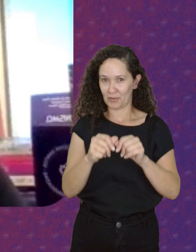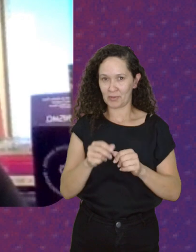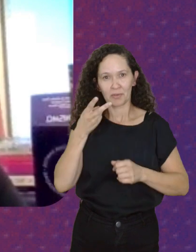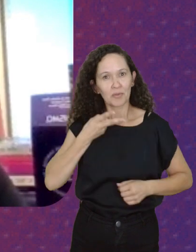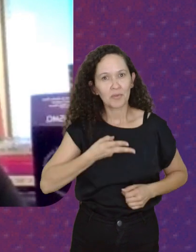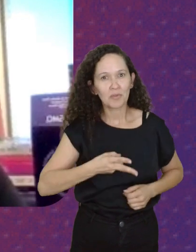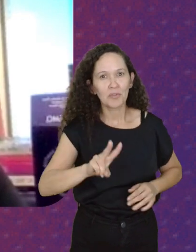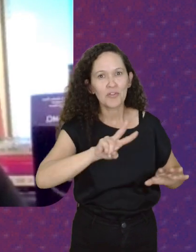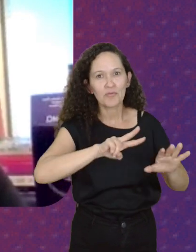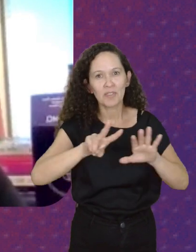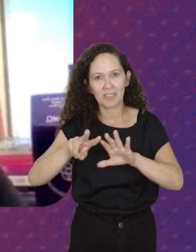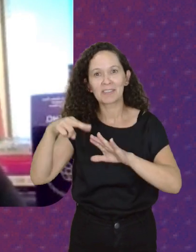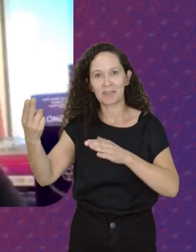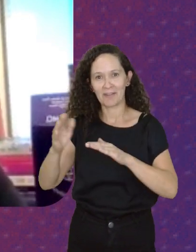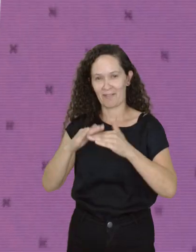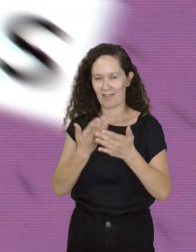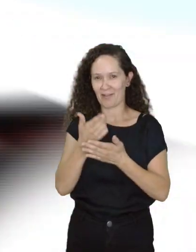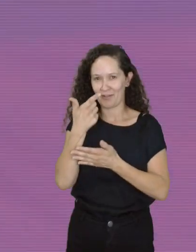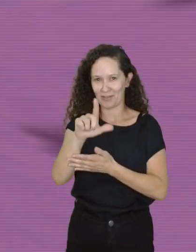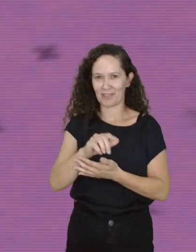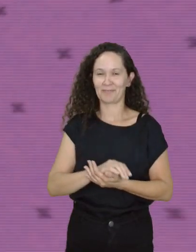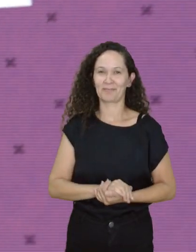continua na próxima aula.